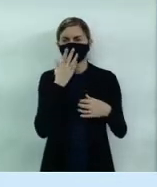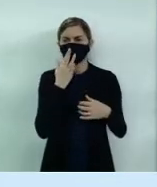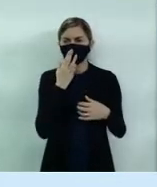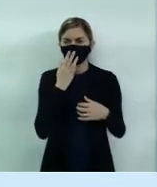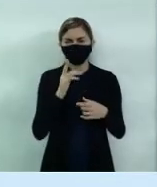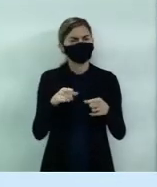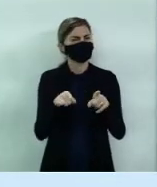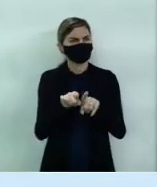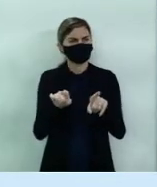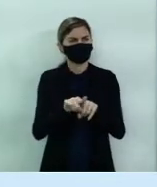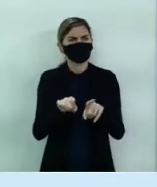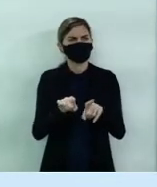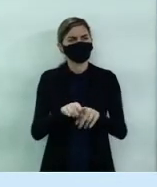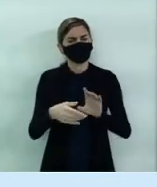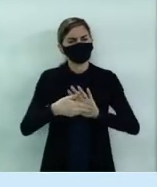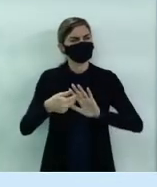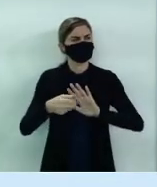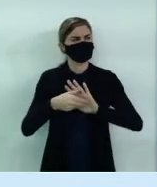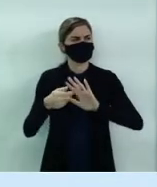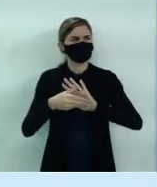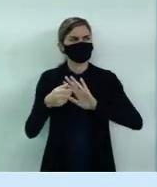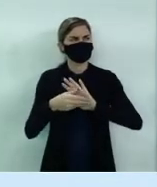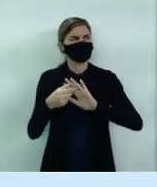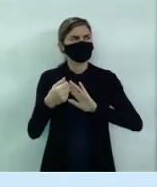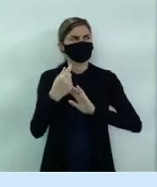e também, né, tirar aí a